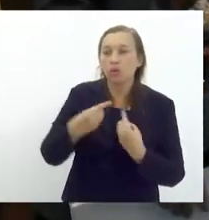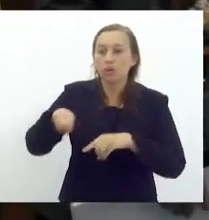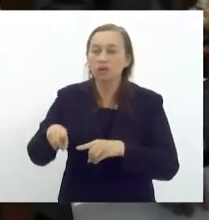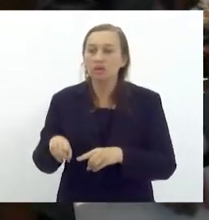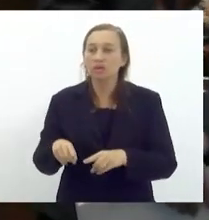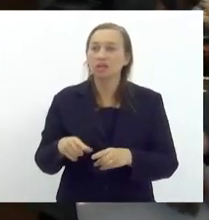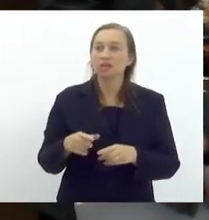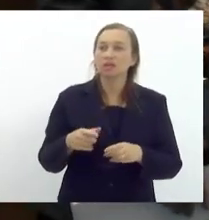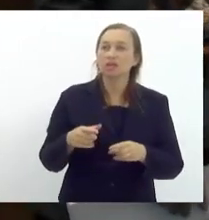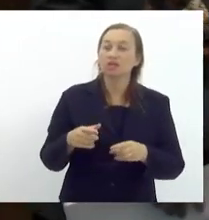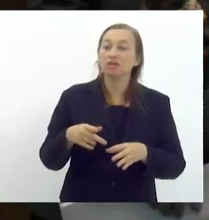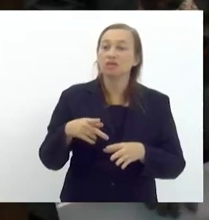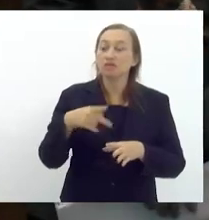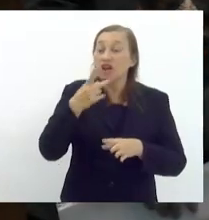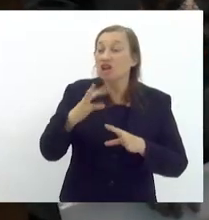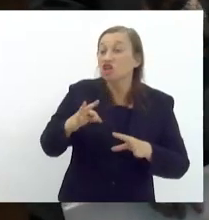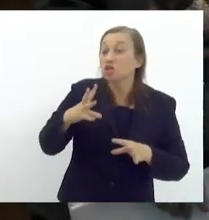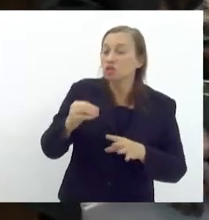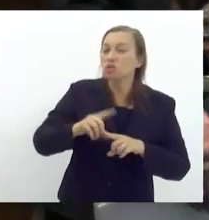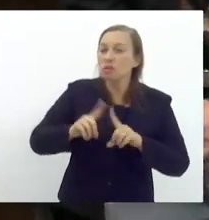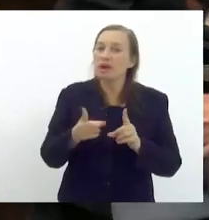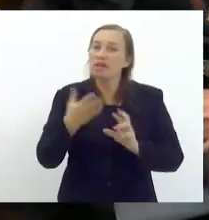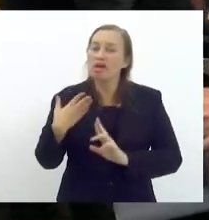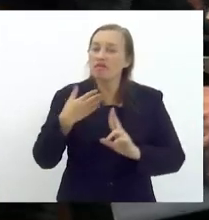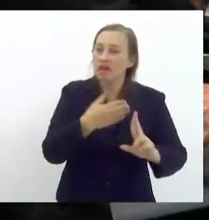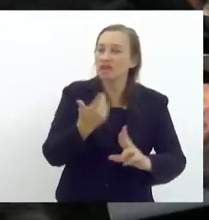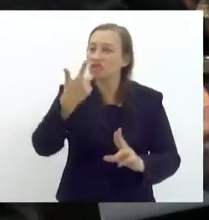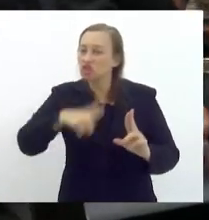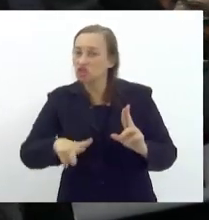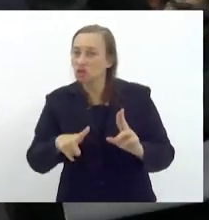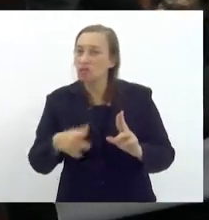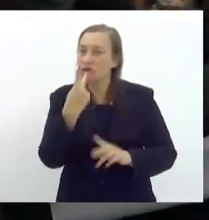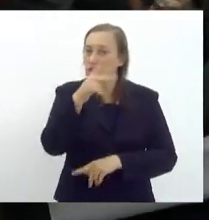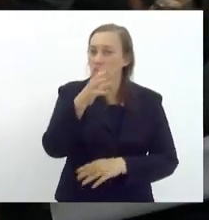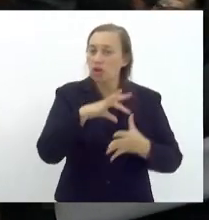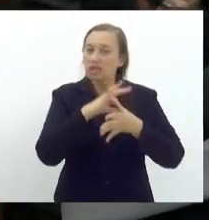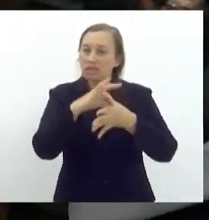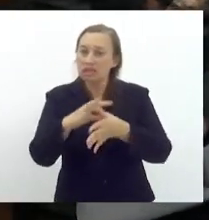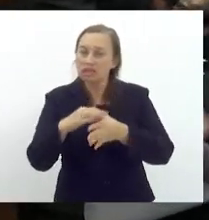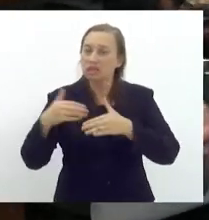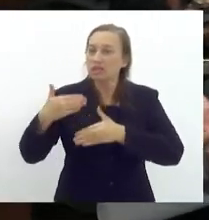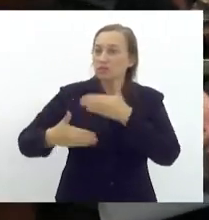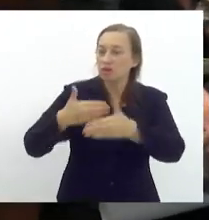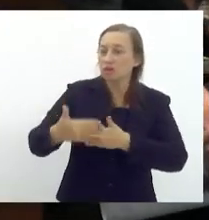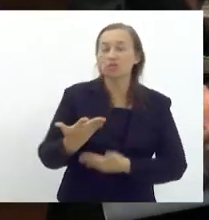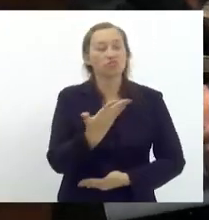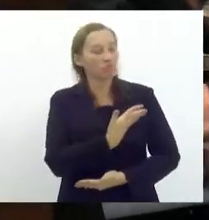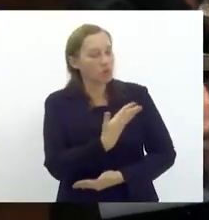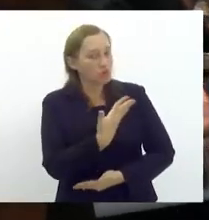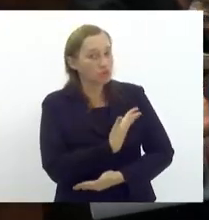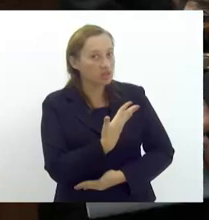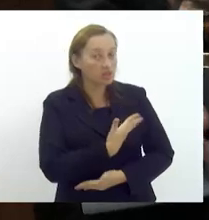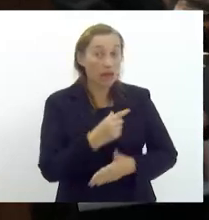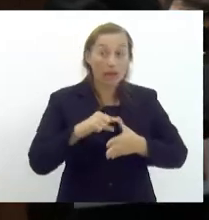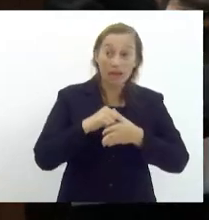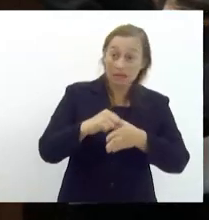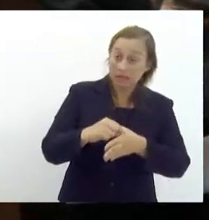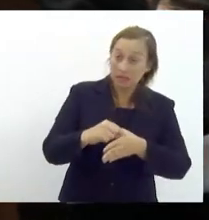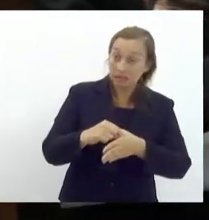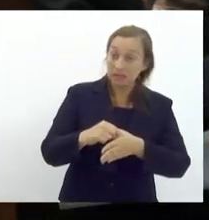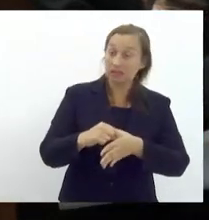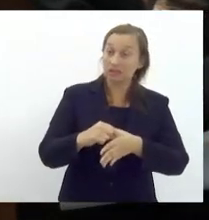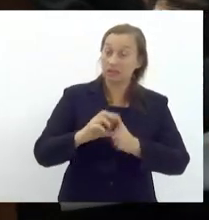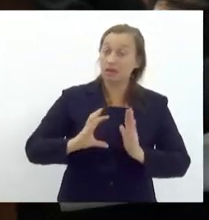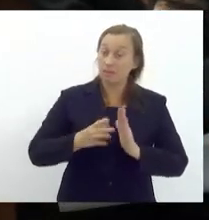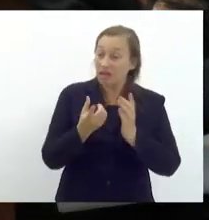tem nominalmente todos os envolvidos mas faço referência novamente pela sua liderança nesse processo e aos meus colegas líderes e bancadas